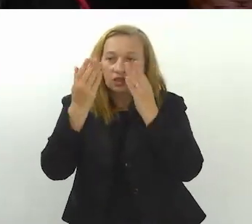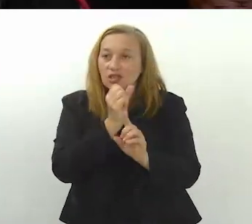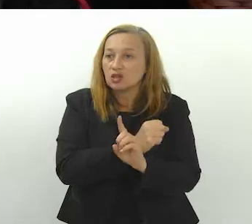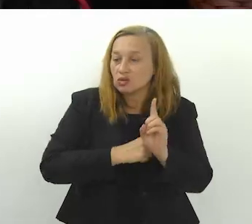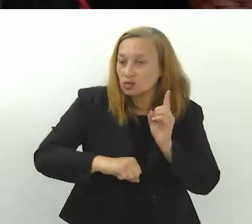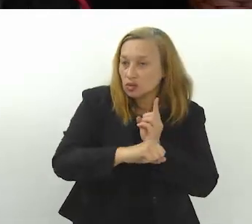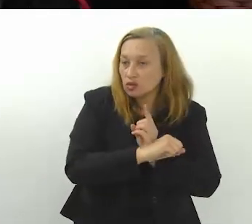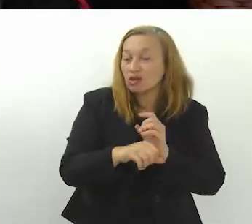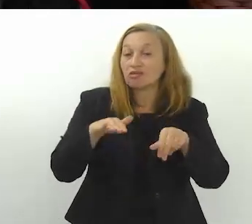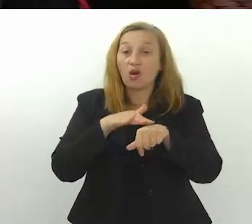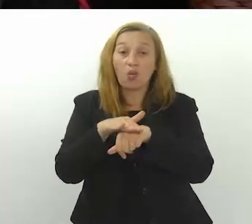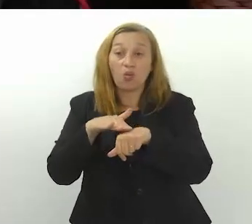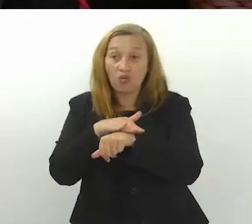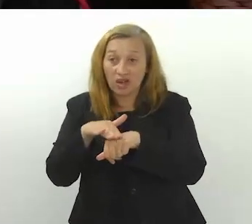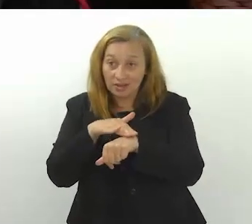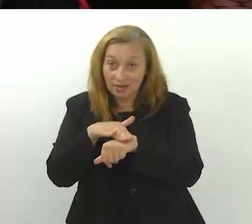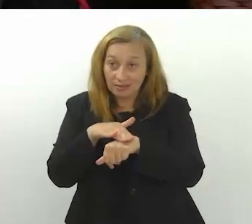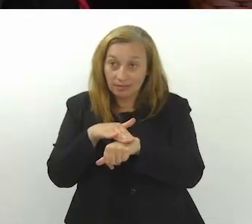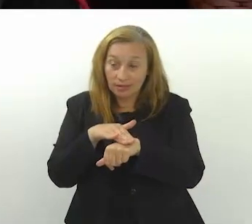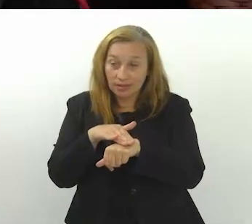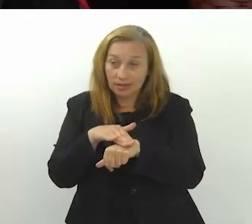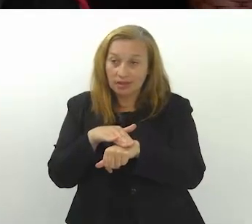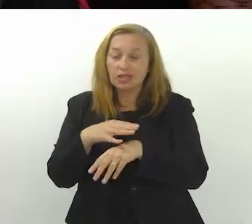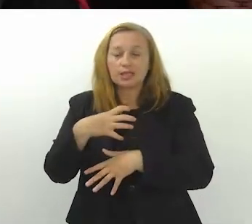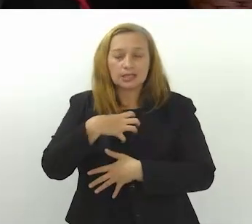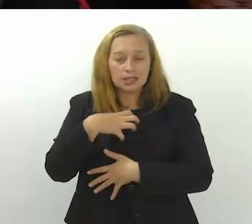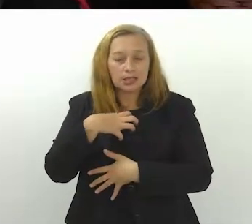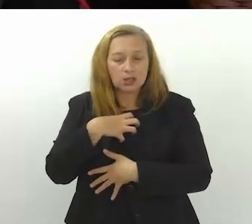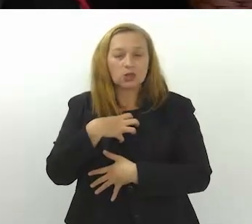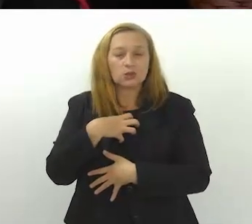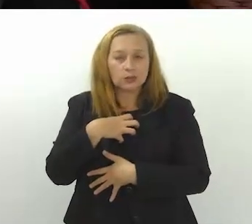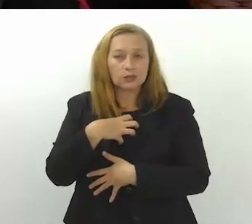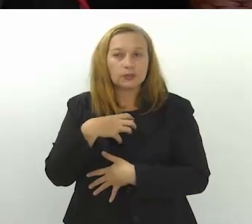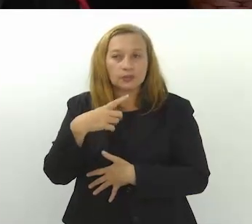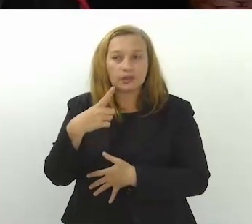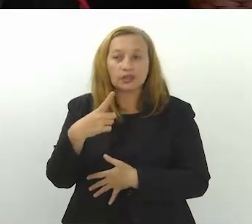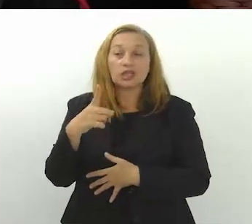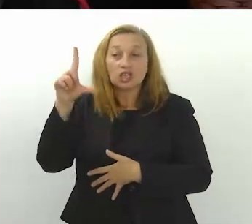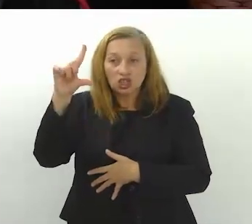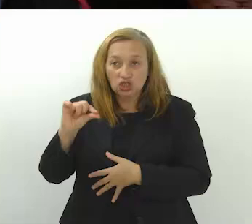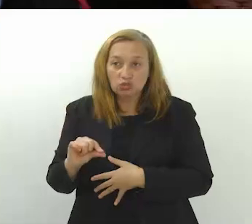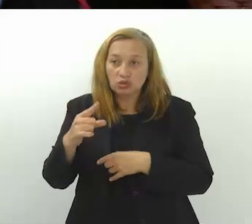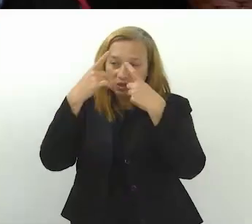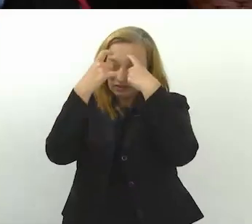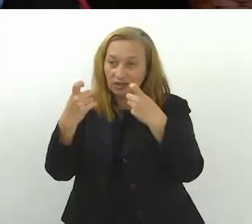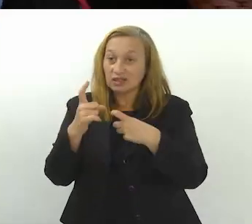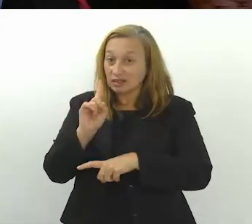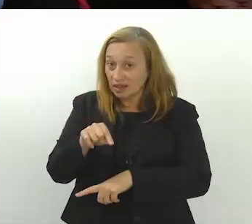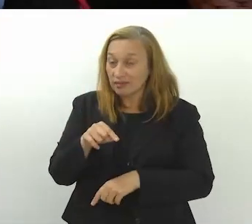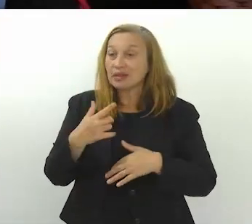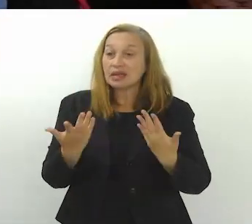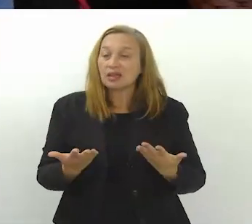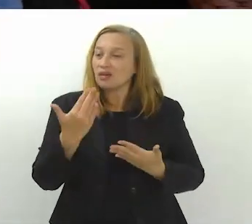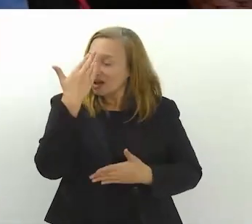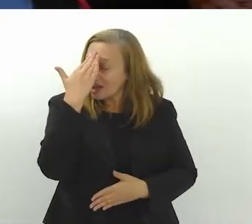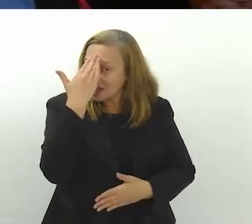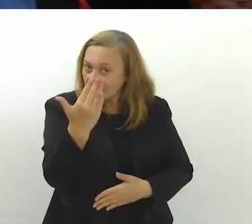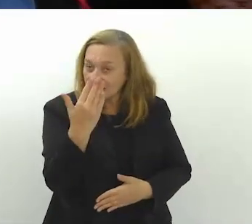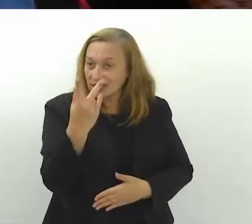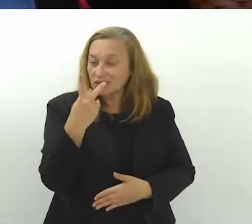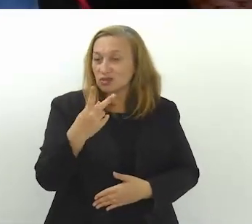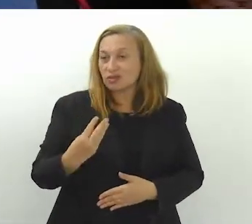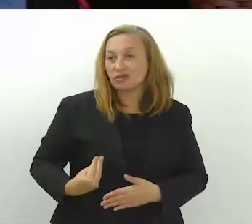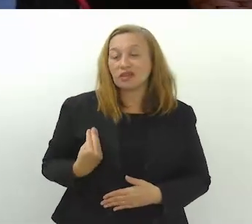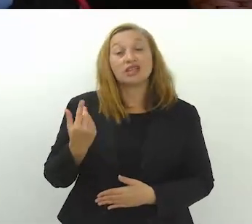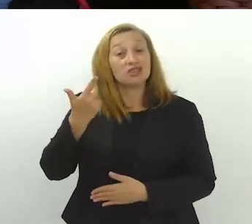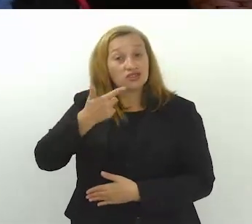psicologia, da sociologia, da conversa, e a gente sentiu que essa violência diminuiu bastante na Europa. Então, quero